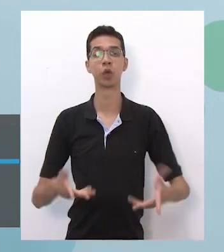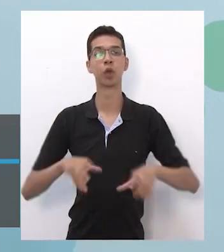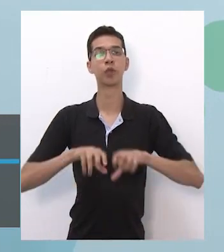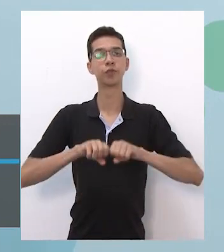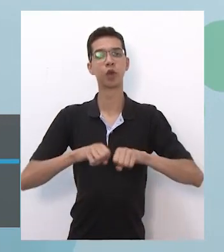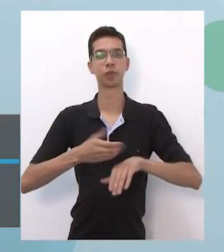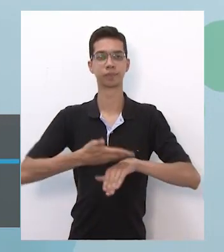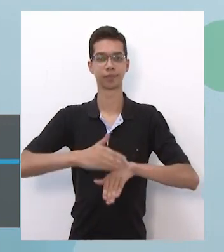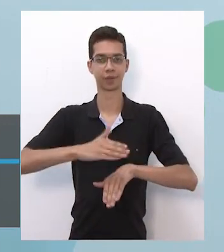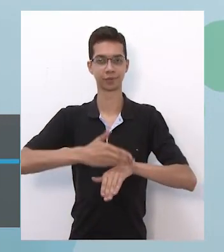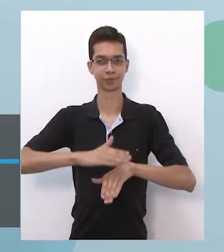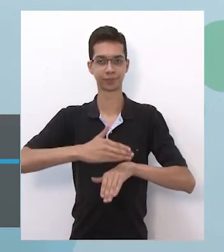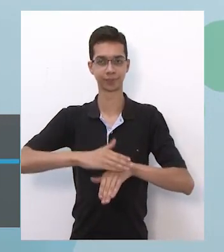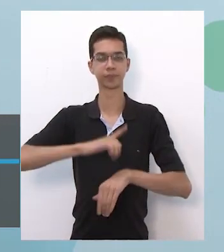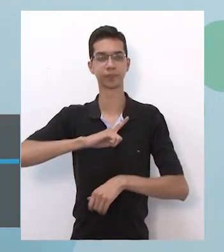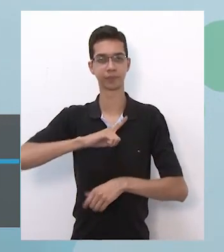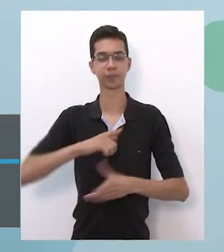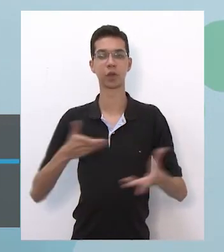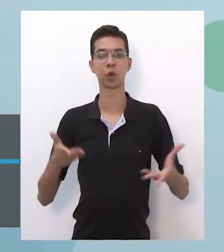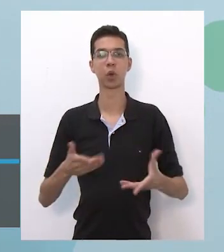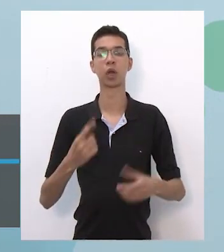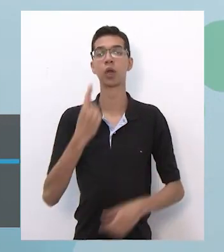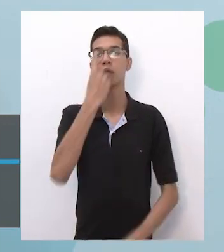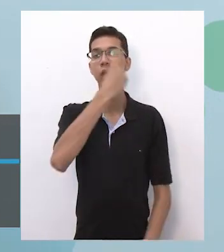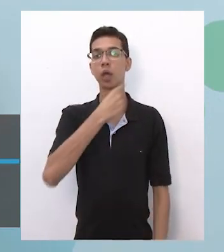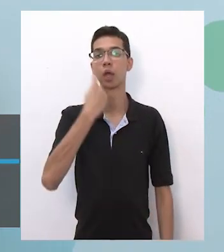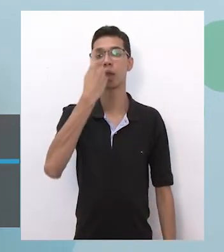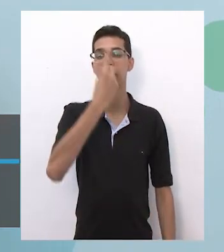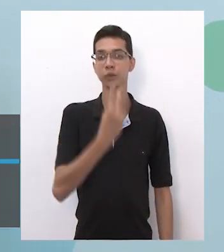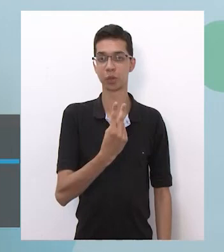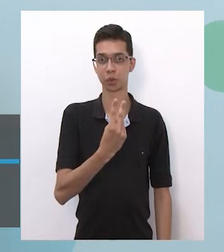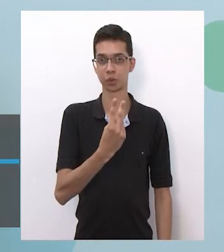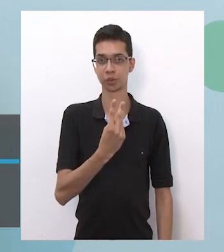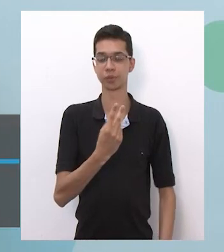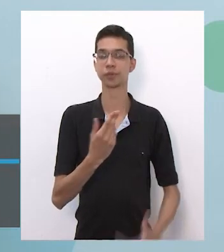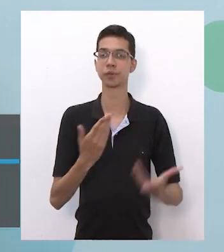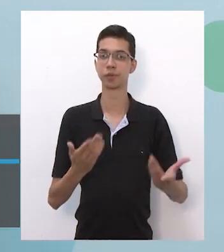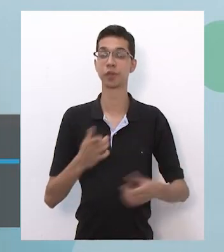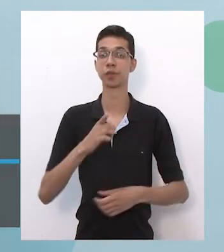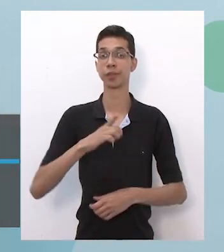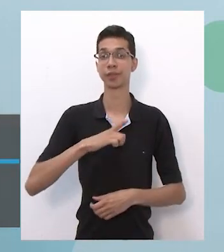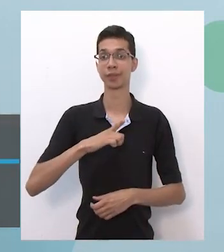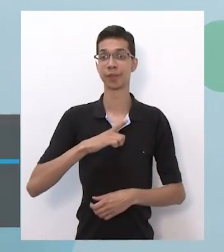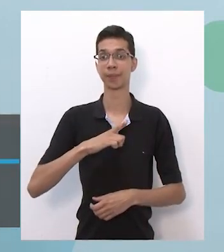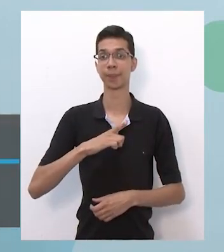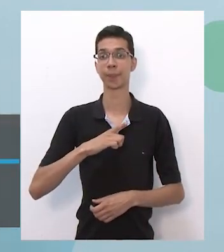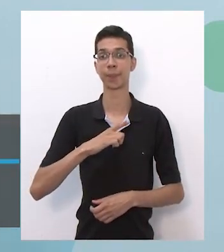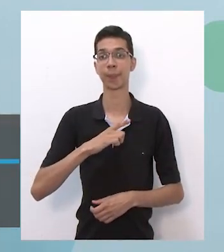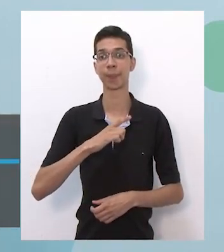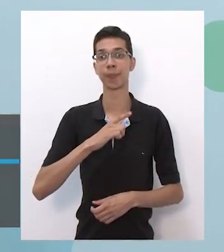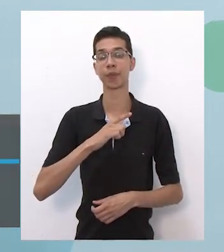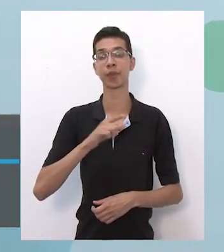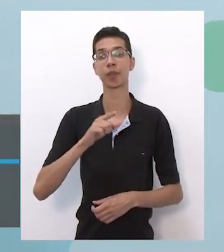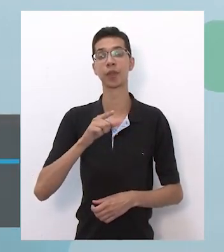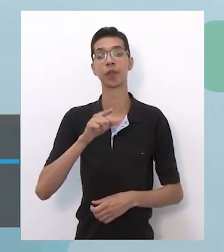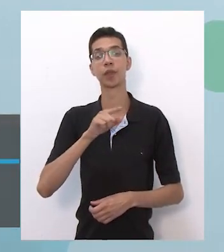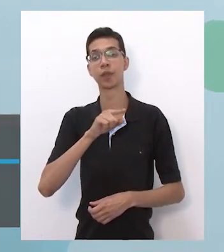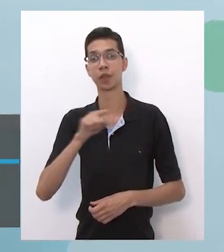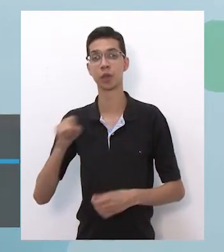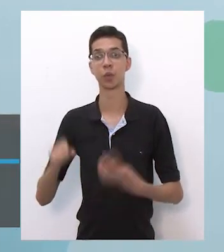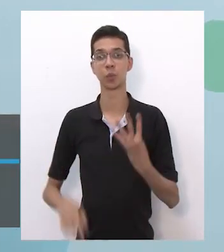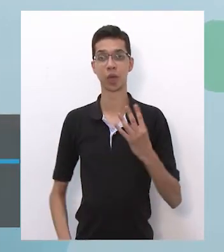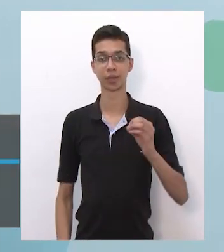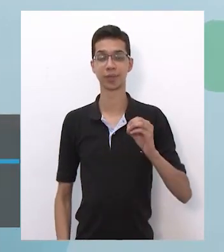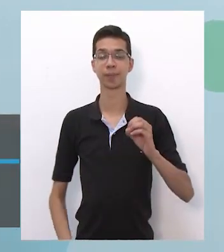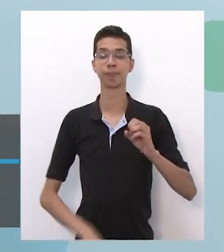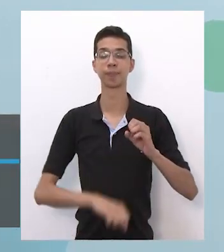têm uma duração atualmente de 2 horas. Então, você vai passar por 3 espaços distintos, ficando 40 minutos em cada